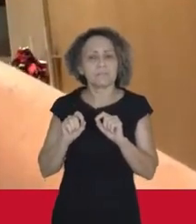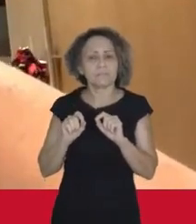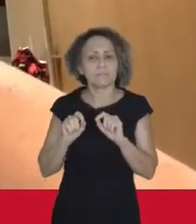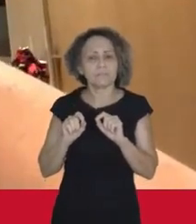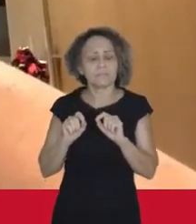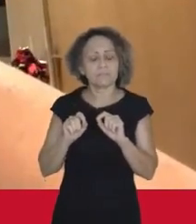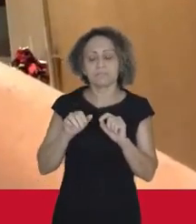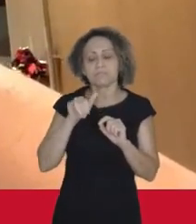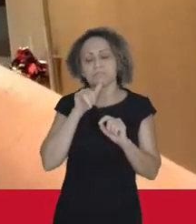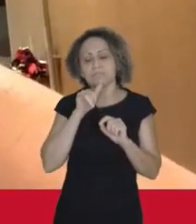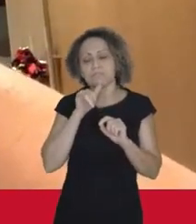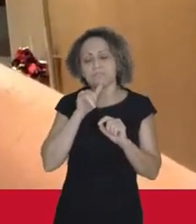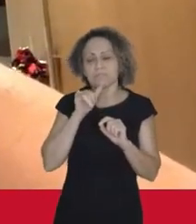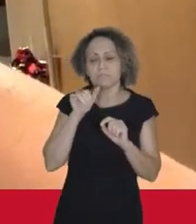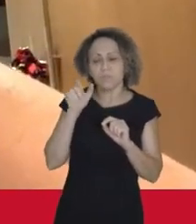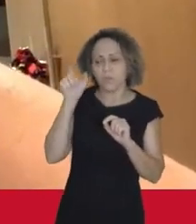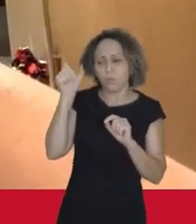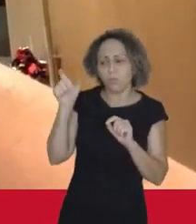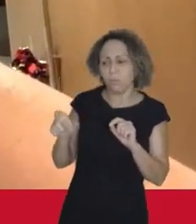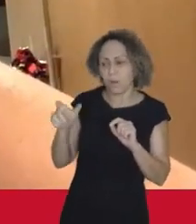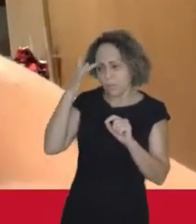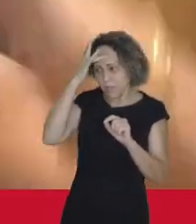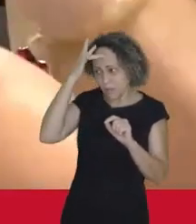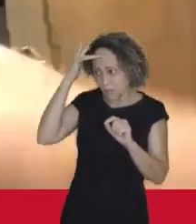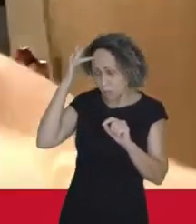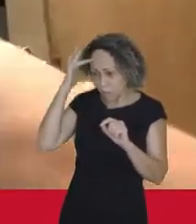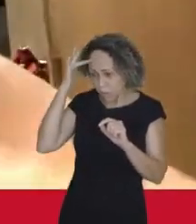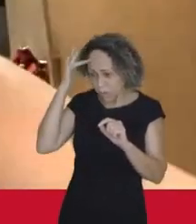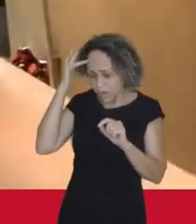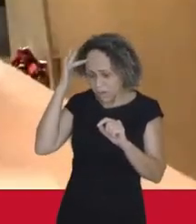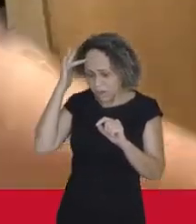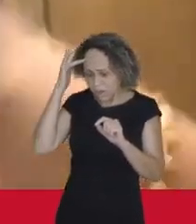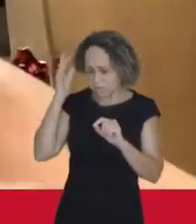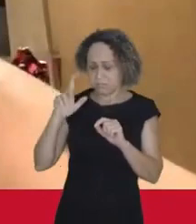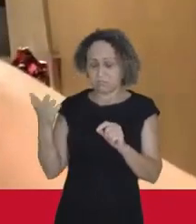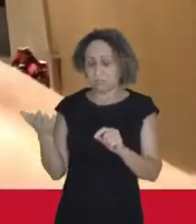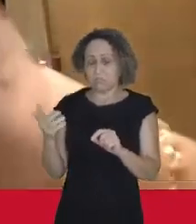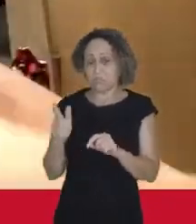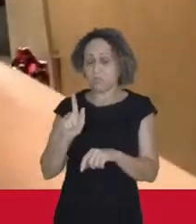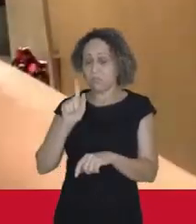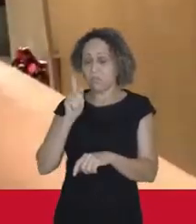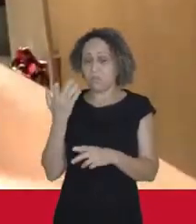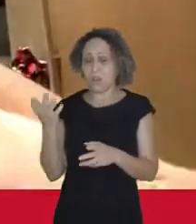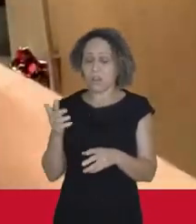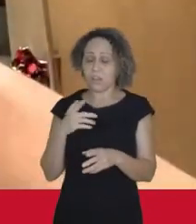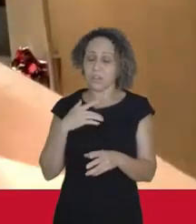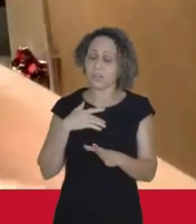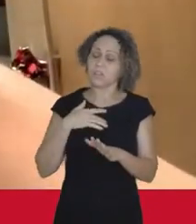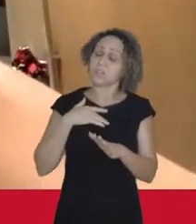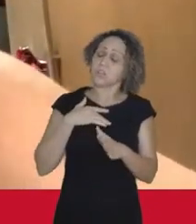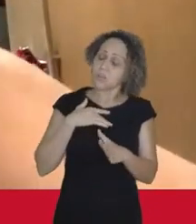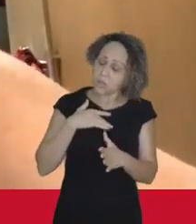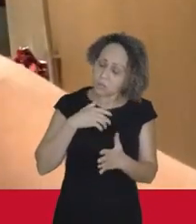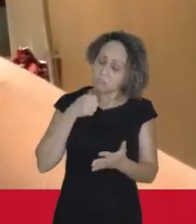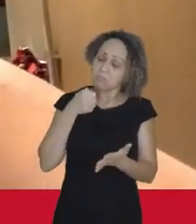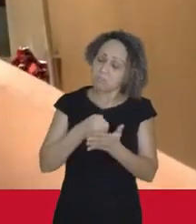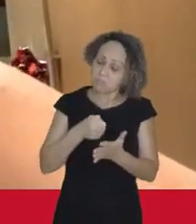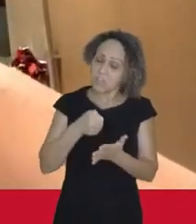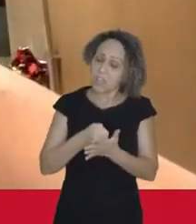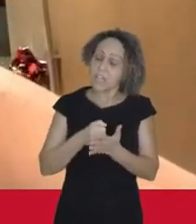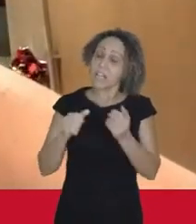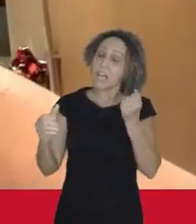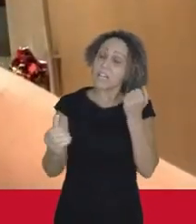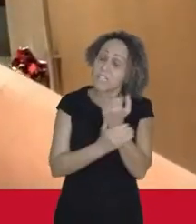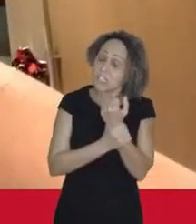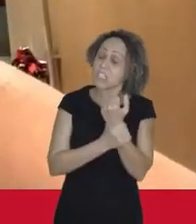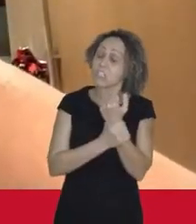um ente que vai gerir, né, e prover todos os direitos e garantir os direitos para